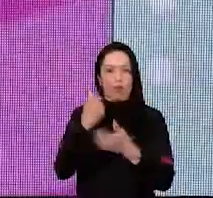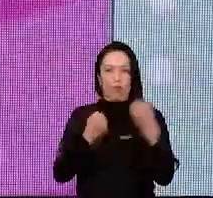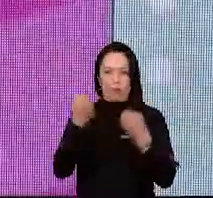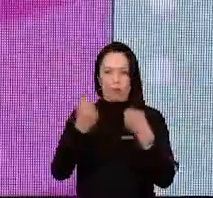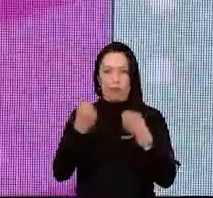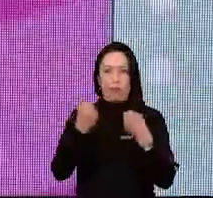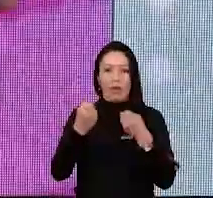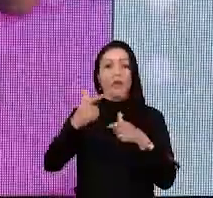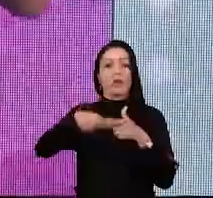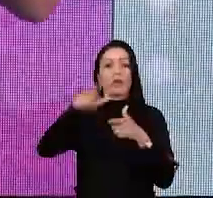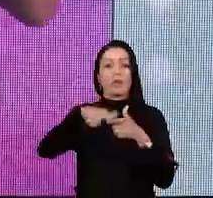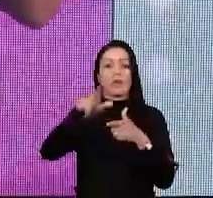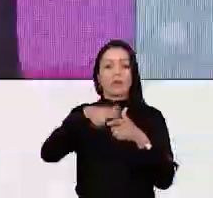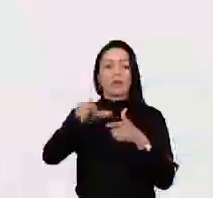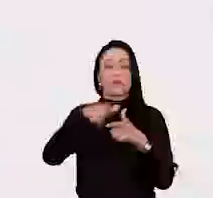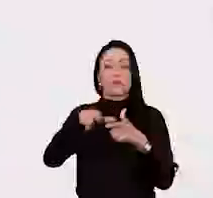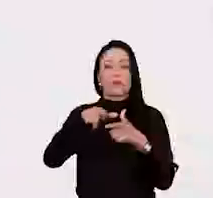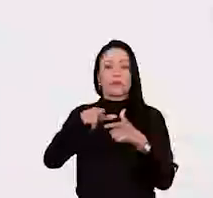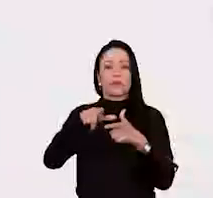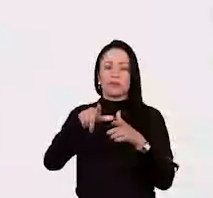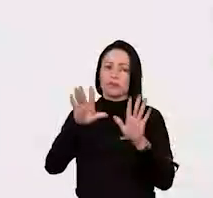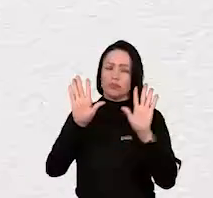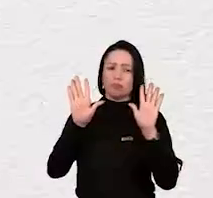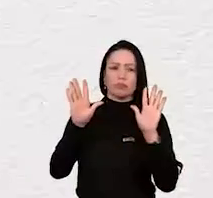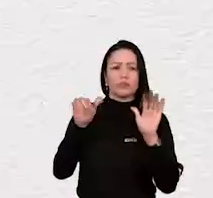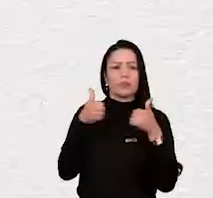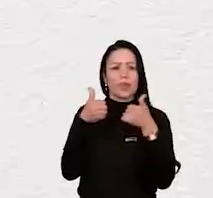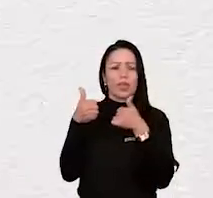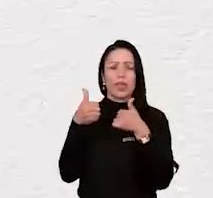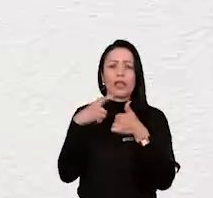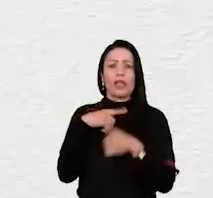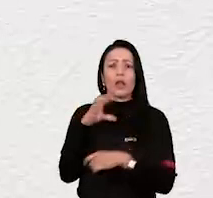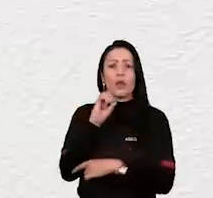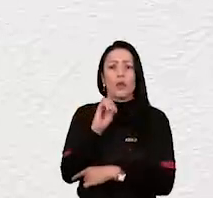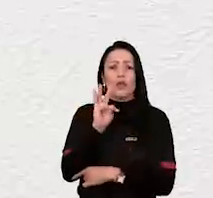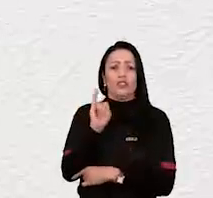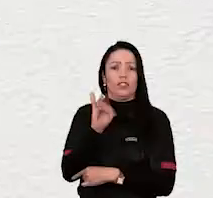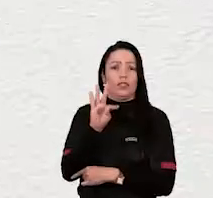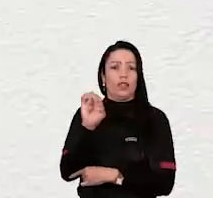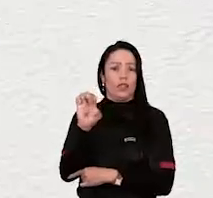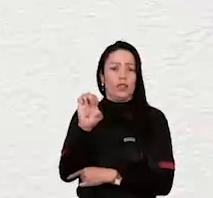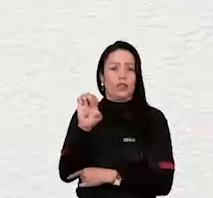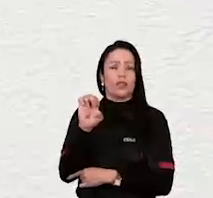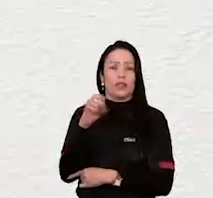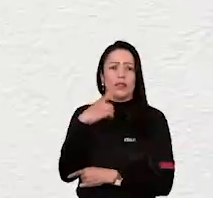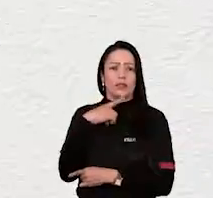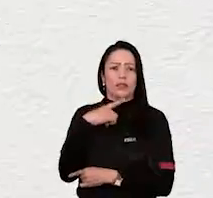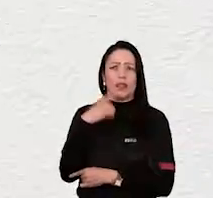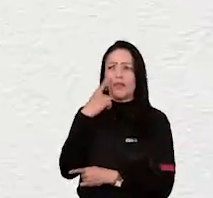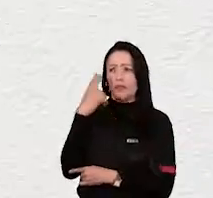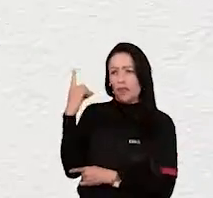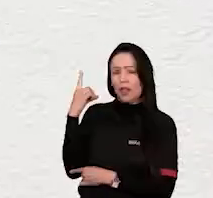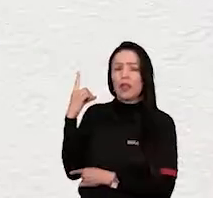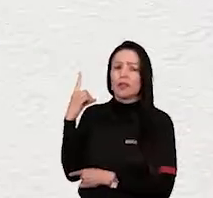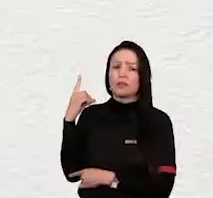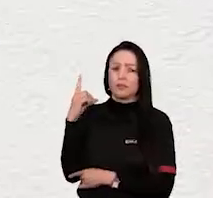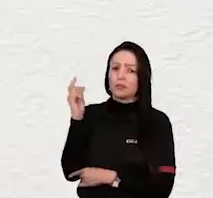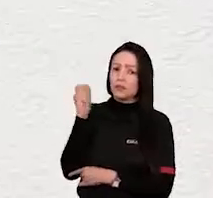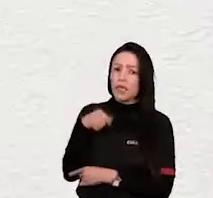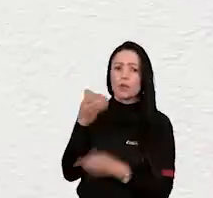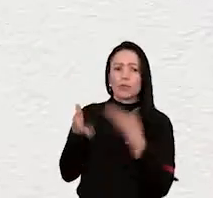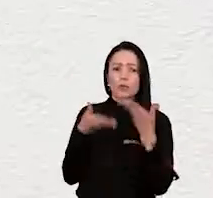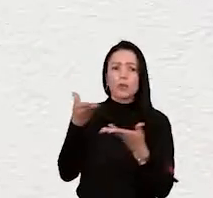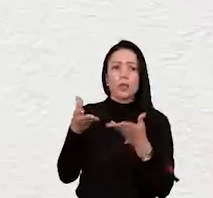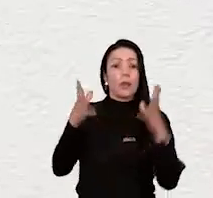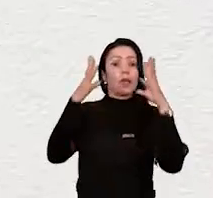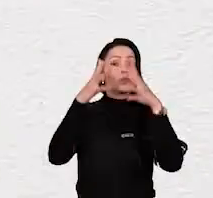tudo bem, ele está com otite média, ele pode ter alguma coisa nessa bula, você vai fazer o procedimento, e ele vai estar